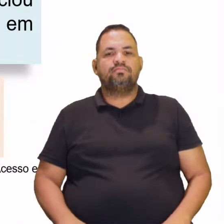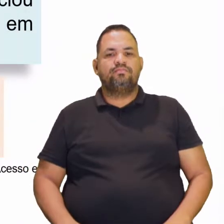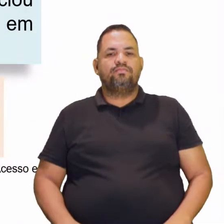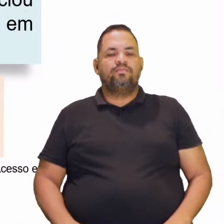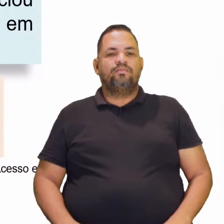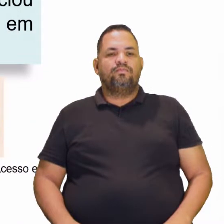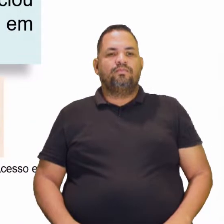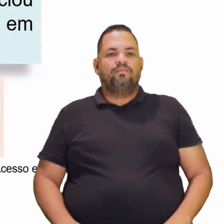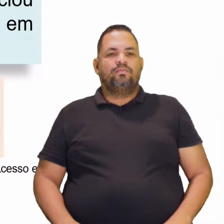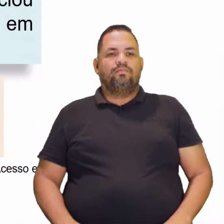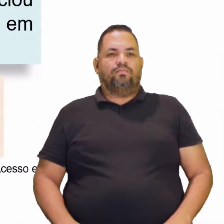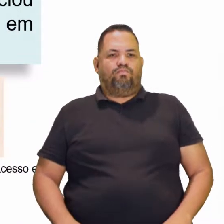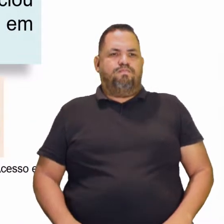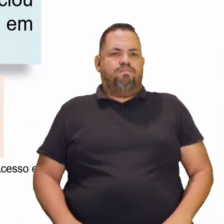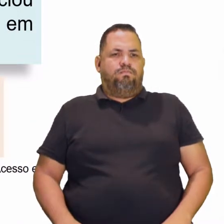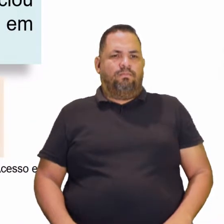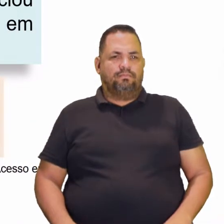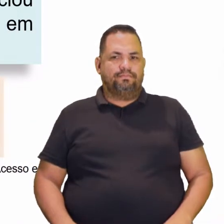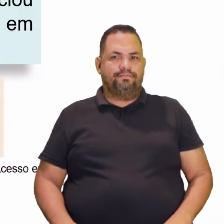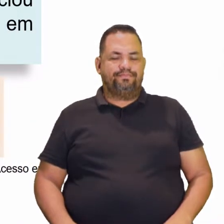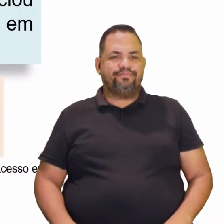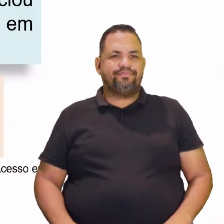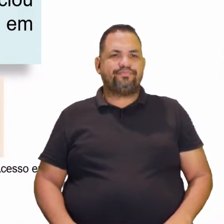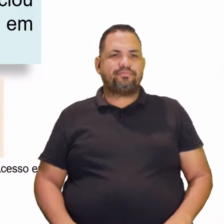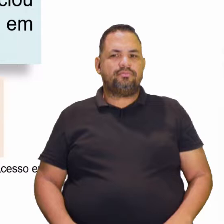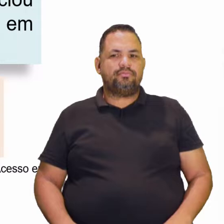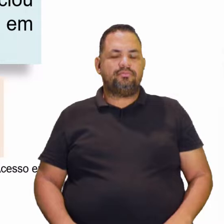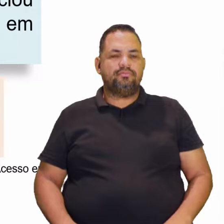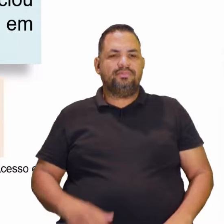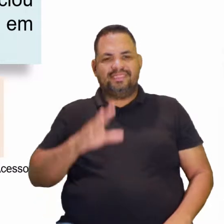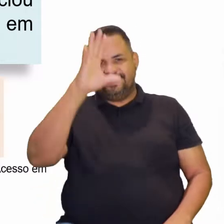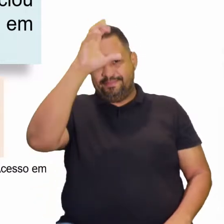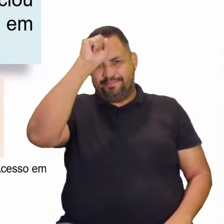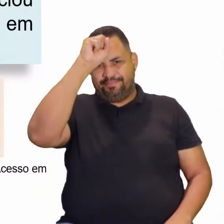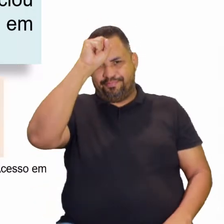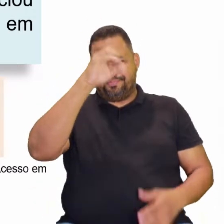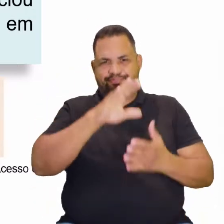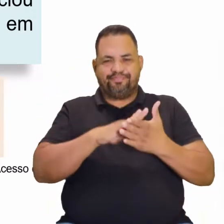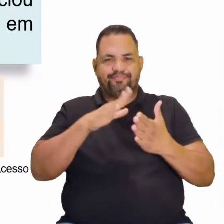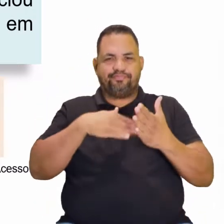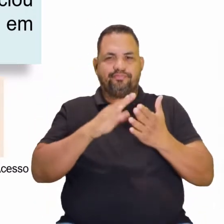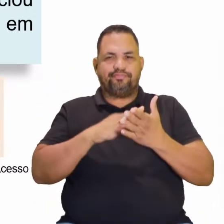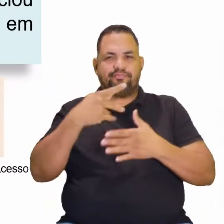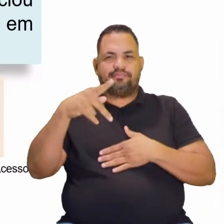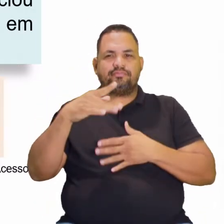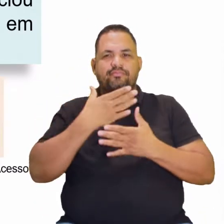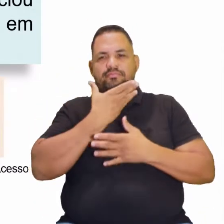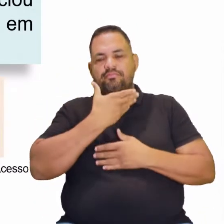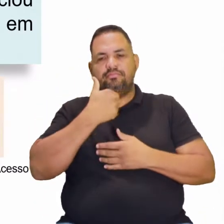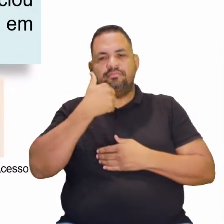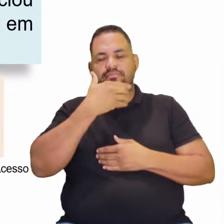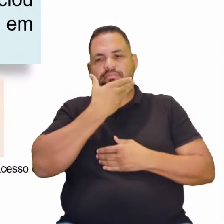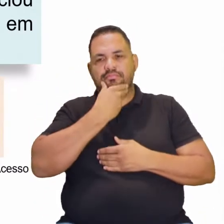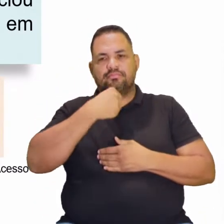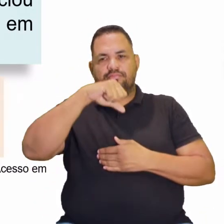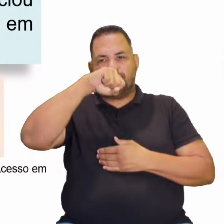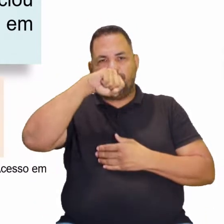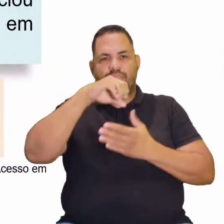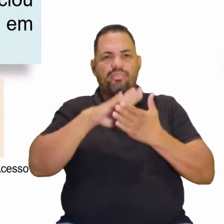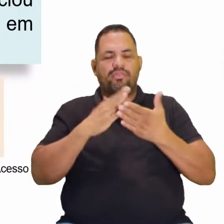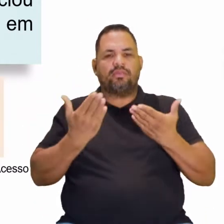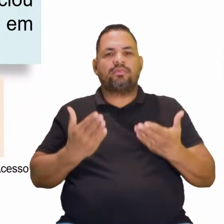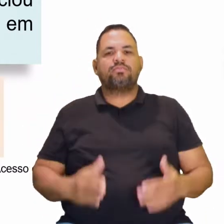artista. Então, ela, como artista plástica, né, aprendeu a pintar com sua mãe, estudou em escolas, né, aquelas escolas acho que